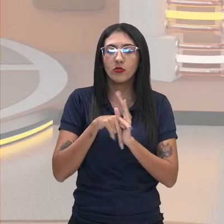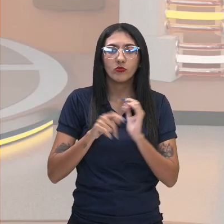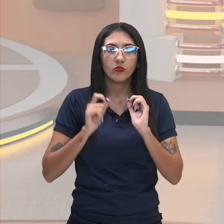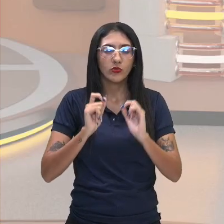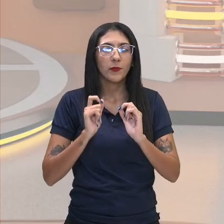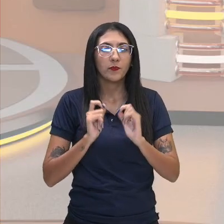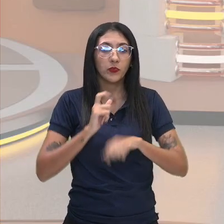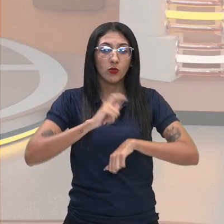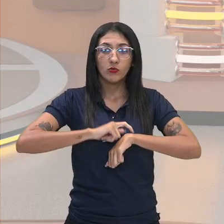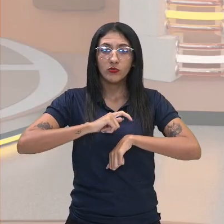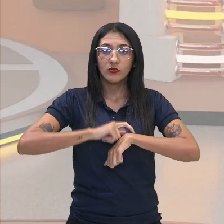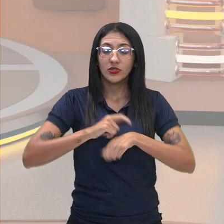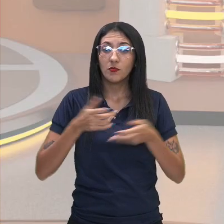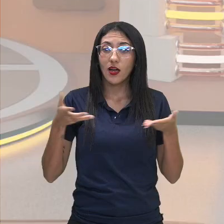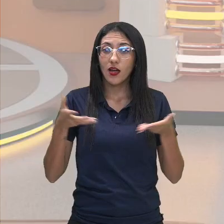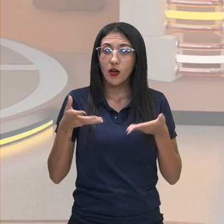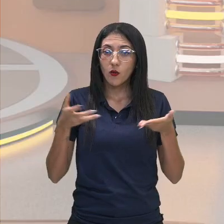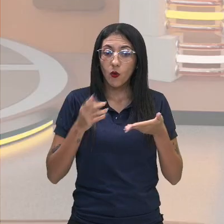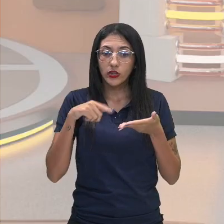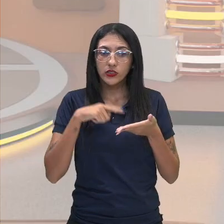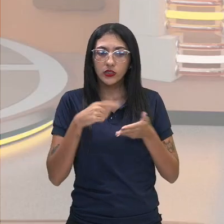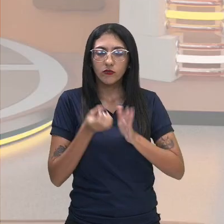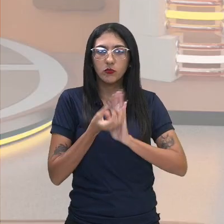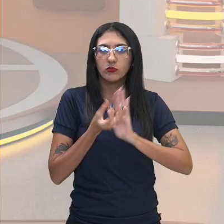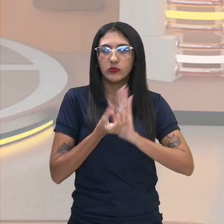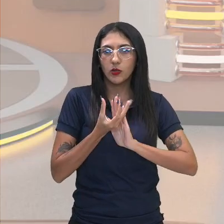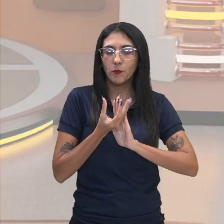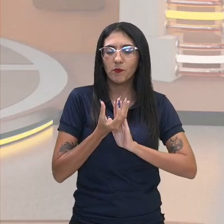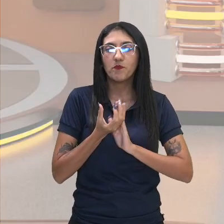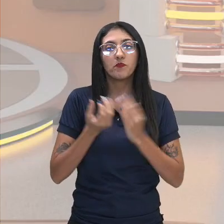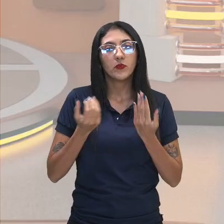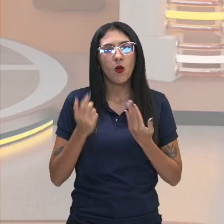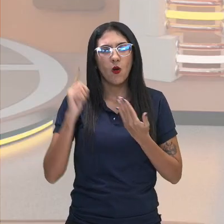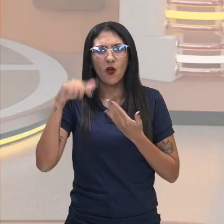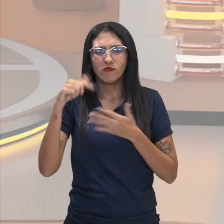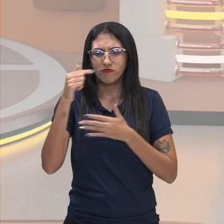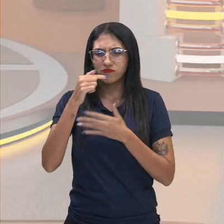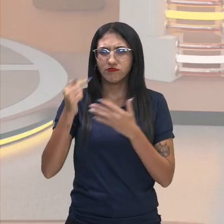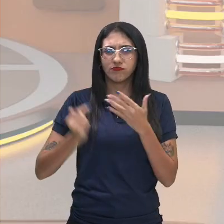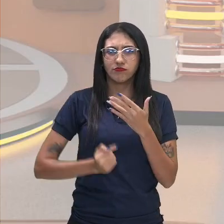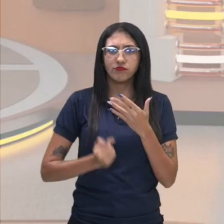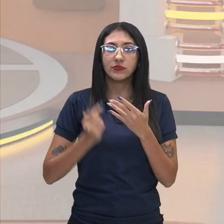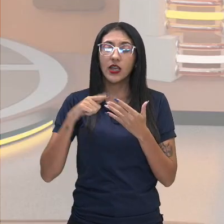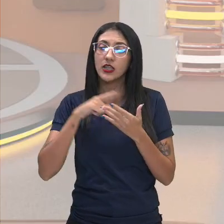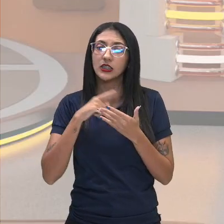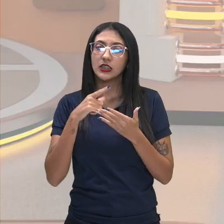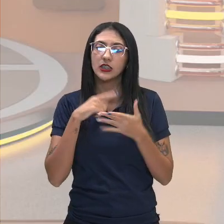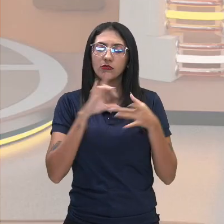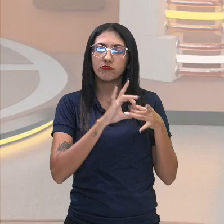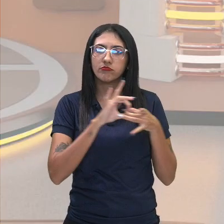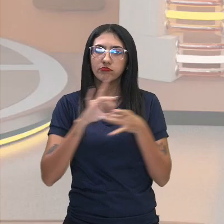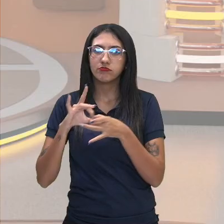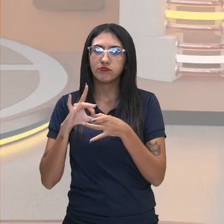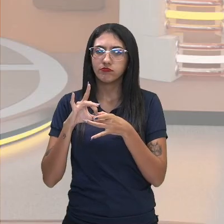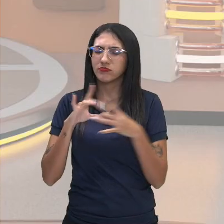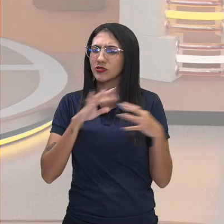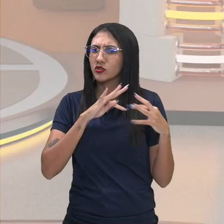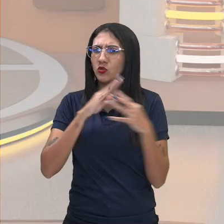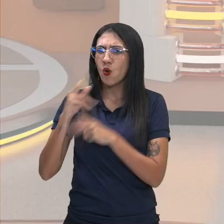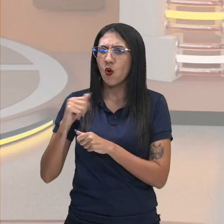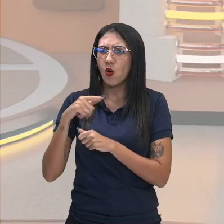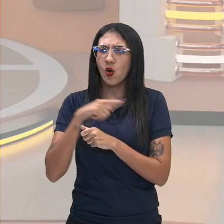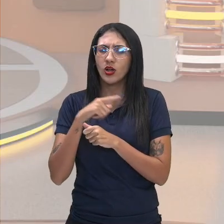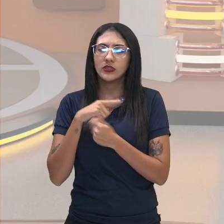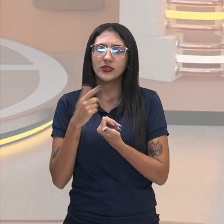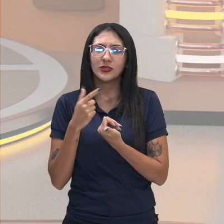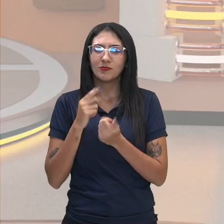tempo em que se produziu. Então, esses elementos, eles trazem consigo toda essa bagagem